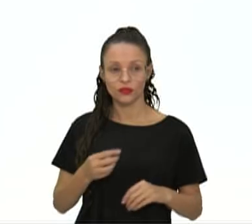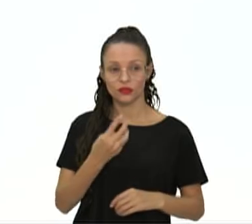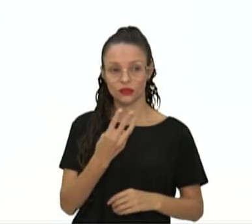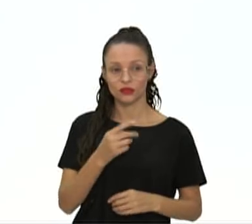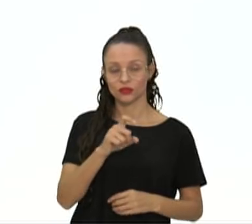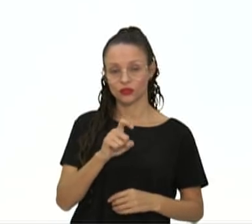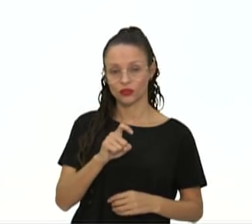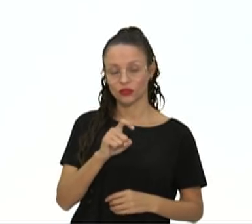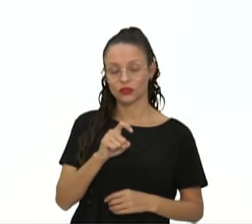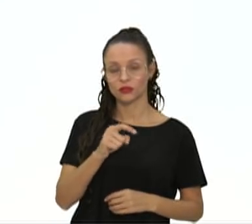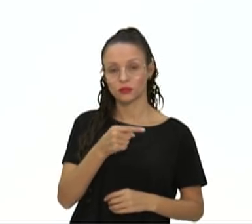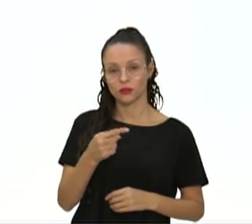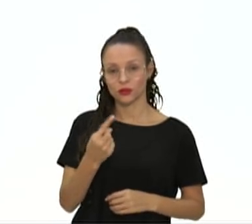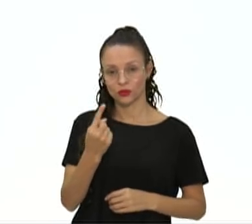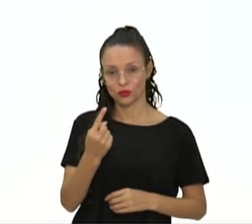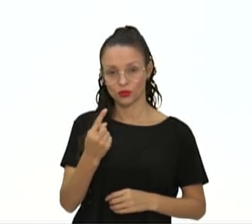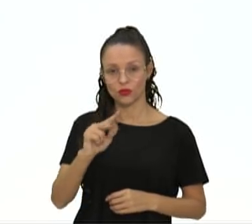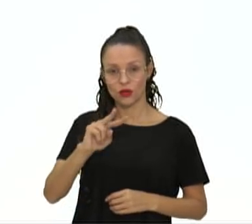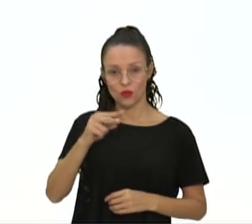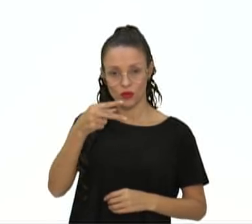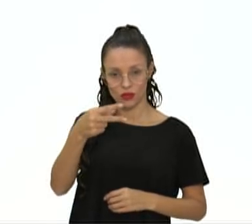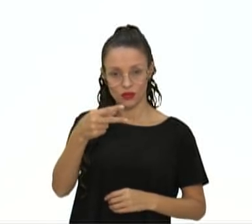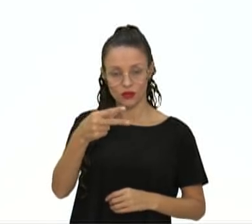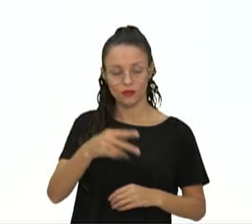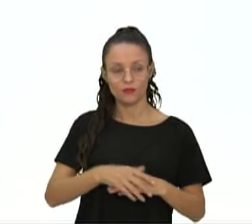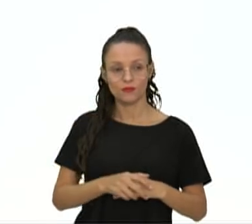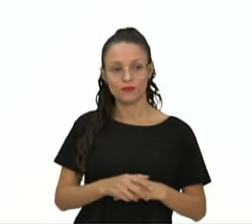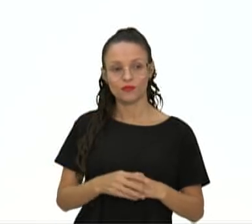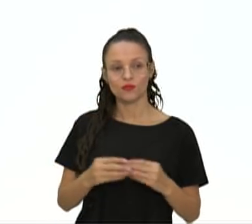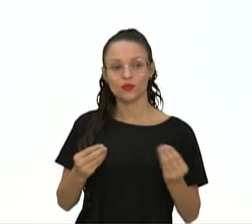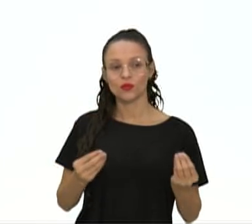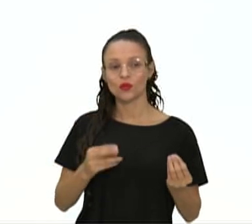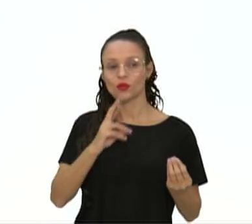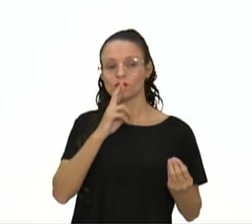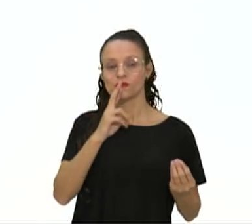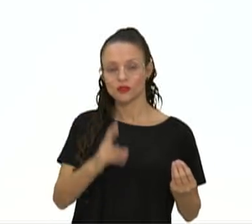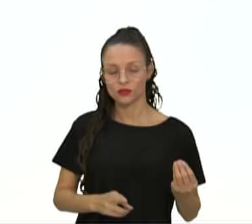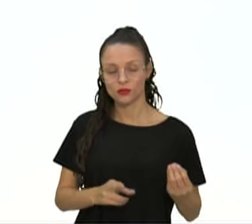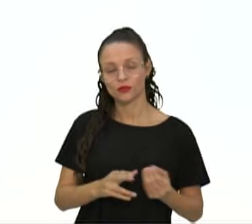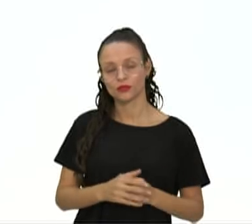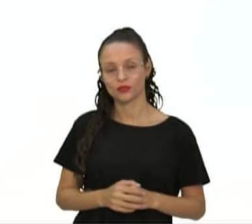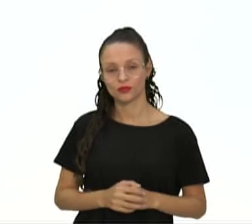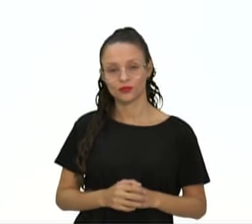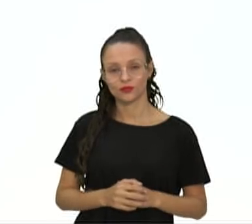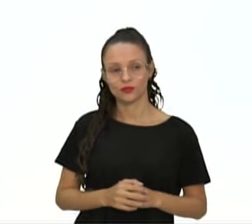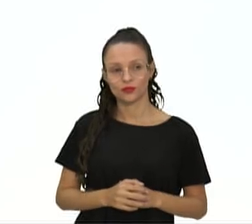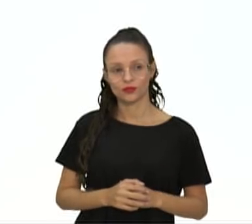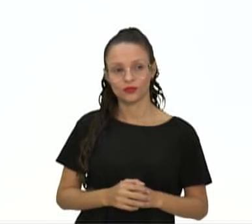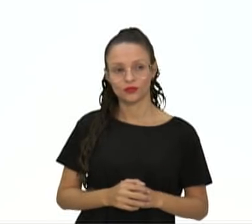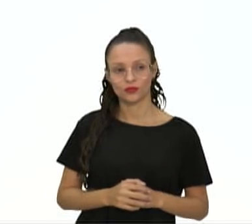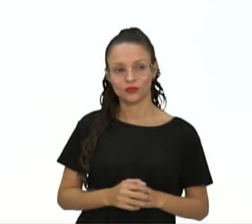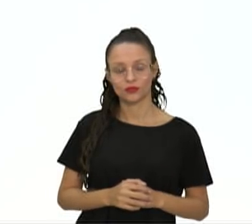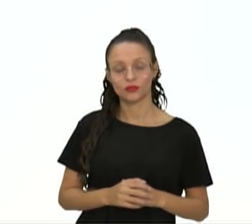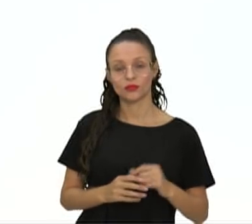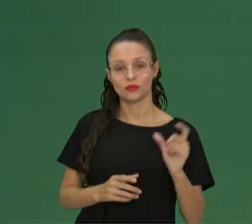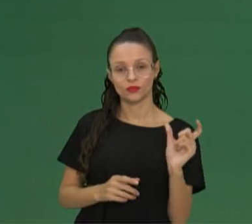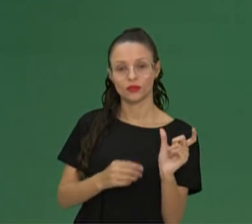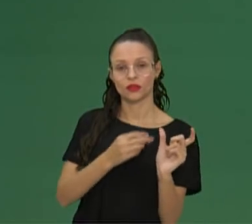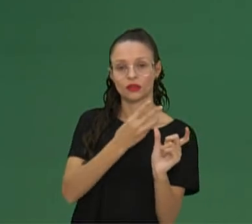3x menos 1 ao quadrado, quadrado da diferença. E como é que a gente resolve o quadrado da diferença? Quadrado do primeiro